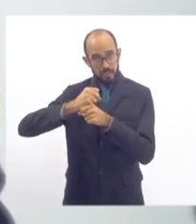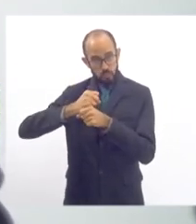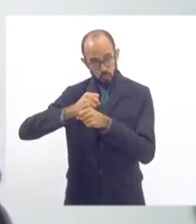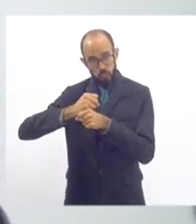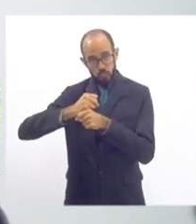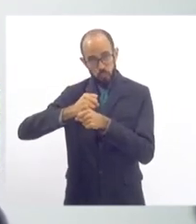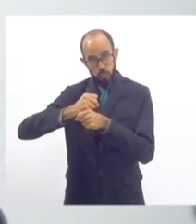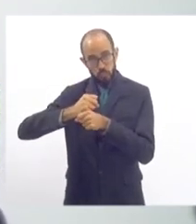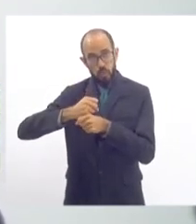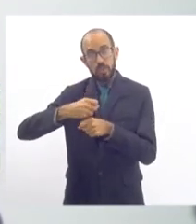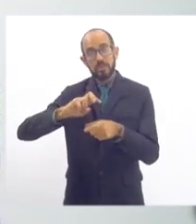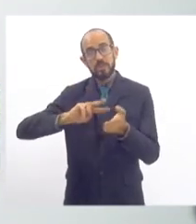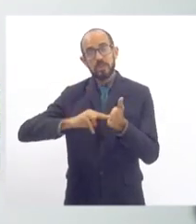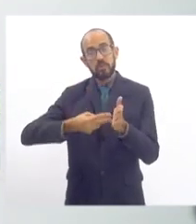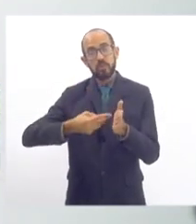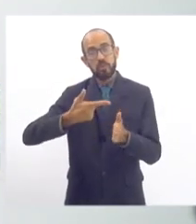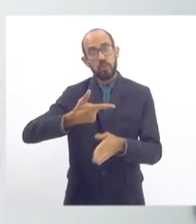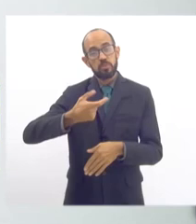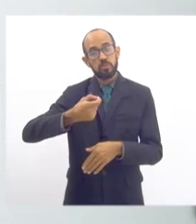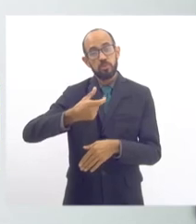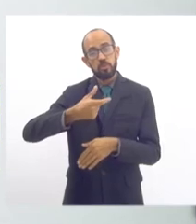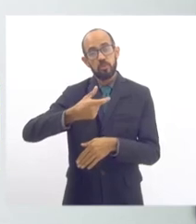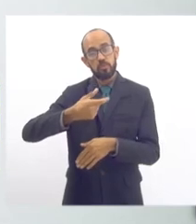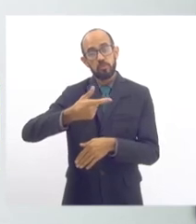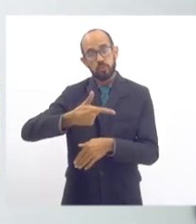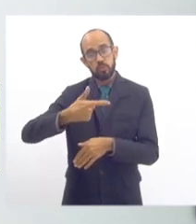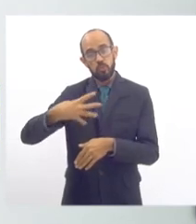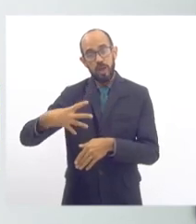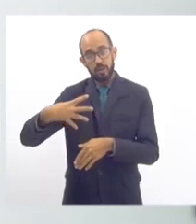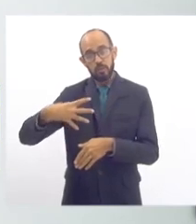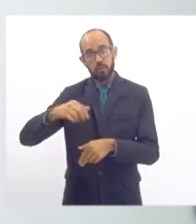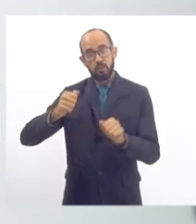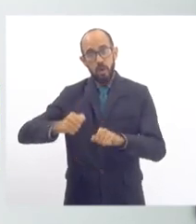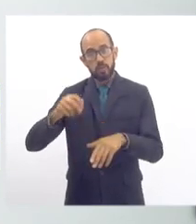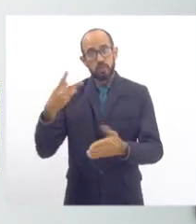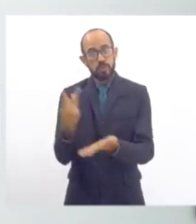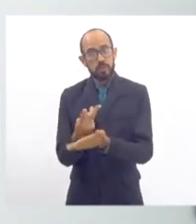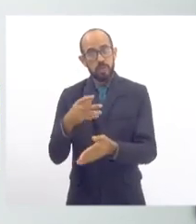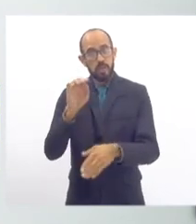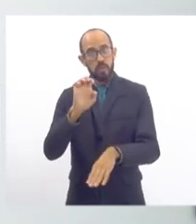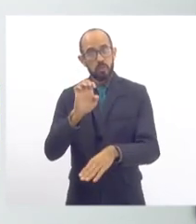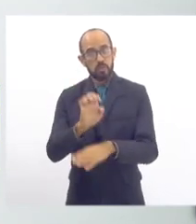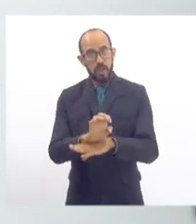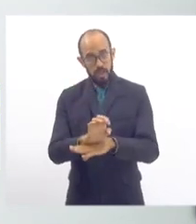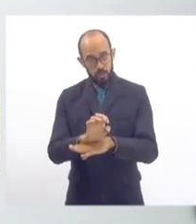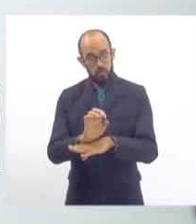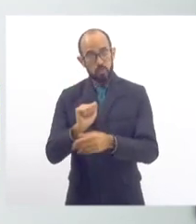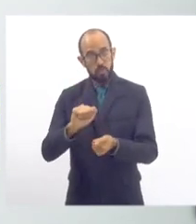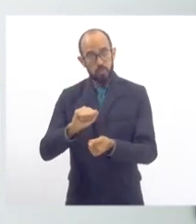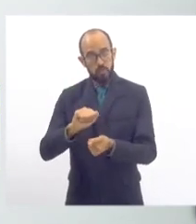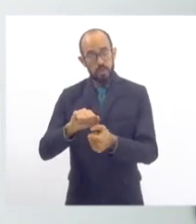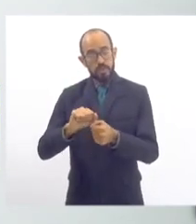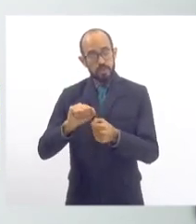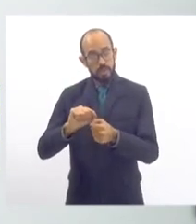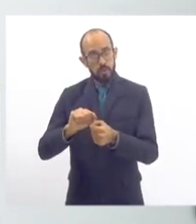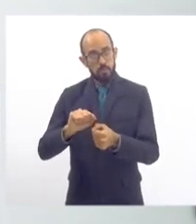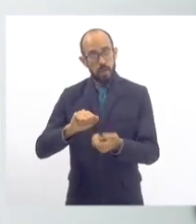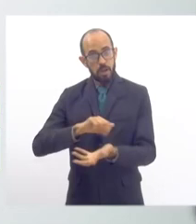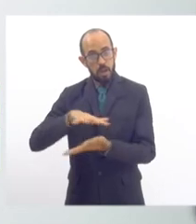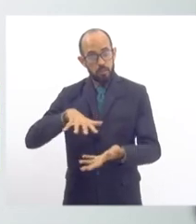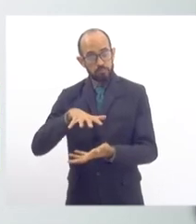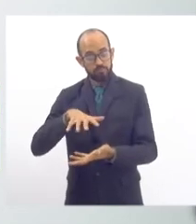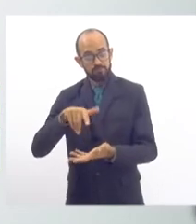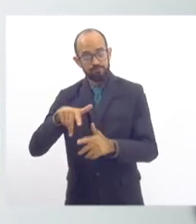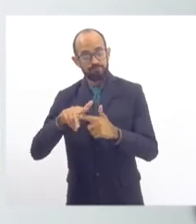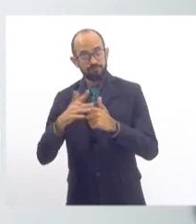ao final de dois anos, portanto, em 2024, há um momento em que o Estado pode rever, atualizar, fazer algum tipo de ajuste no